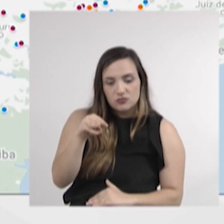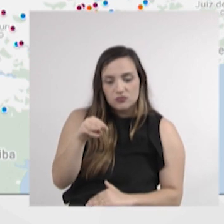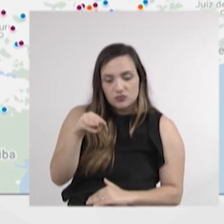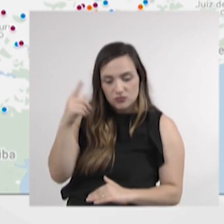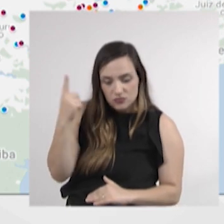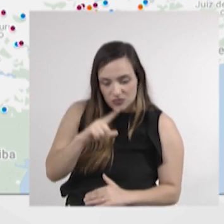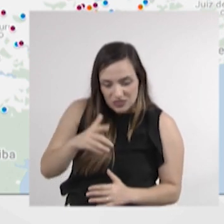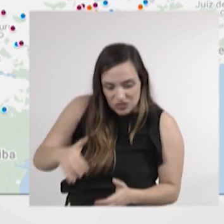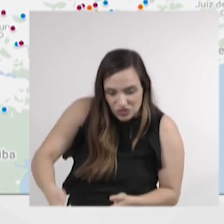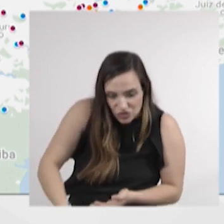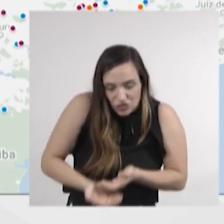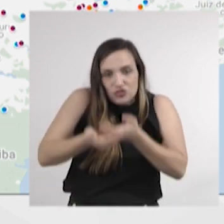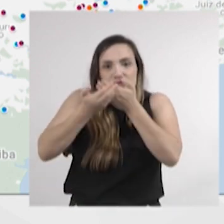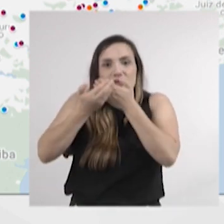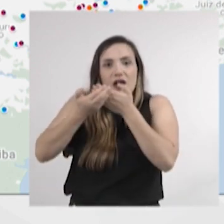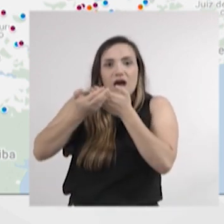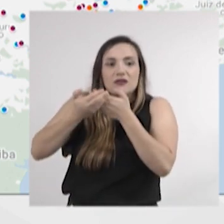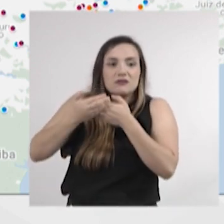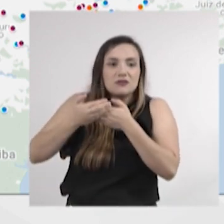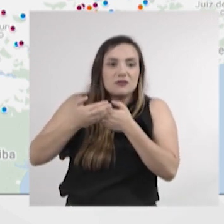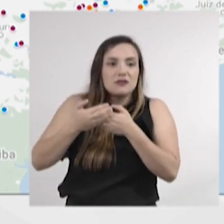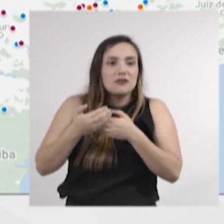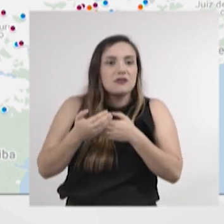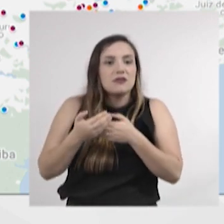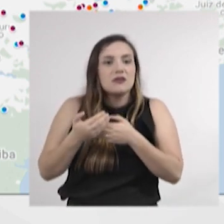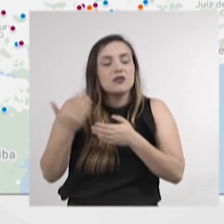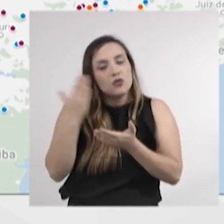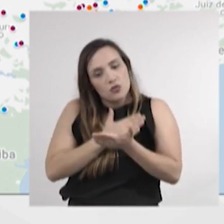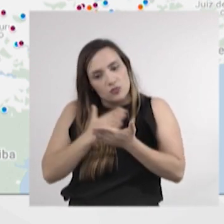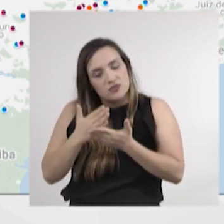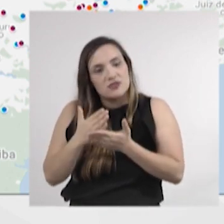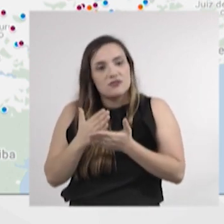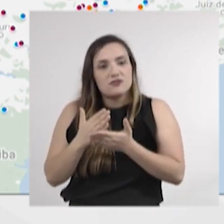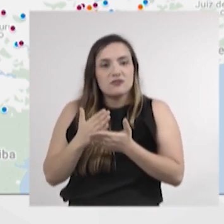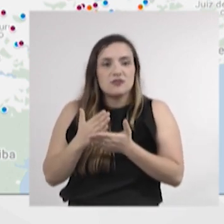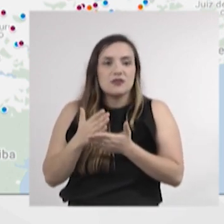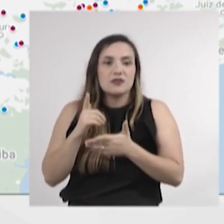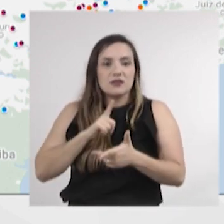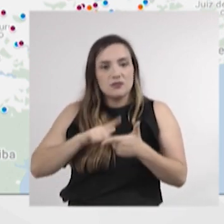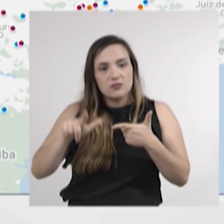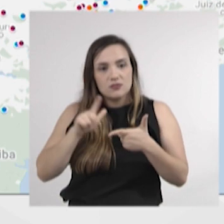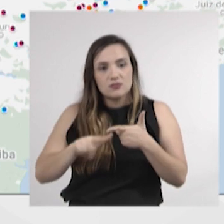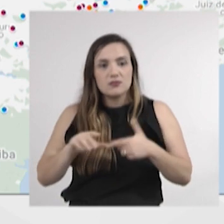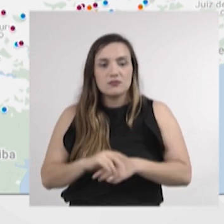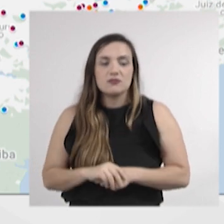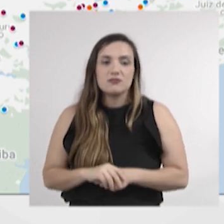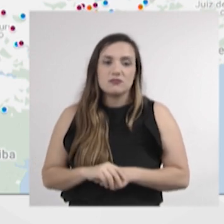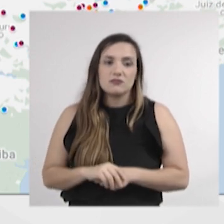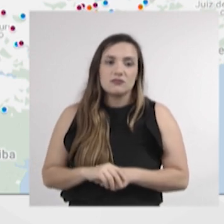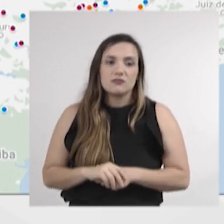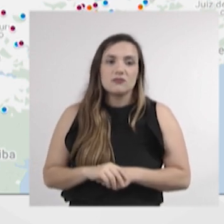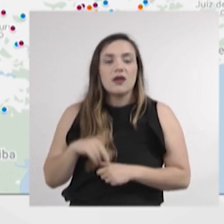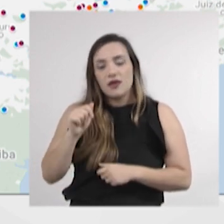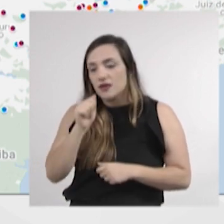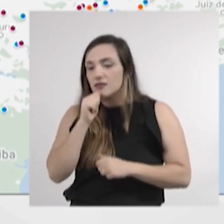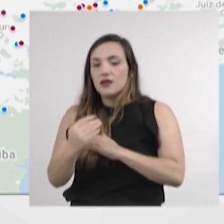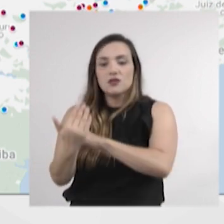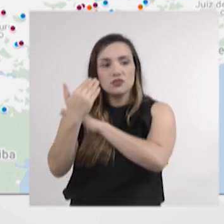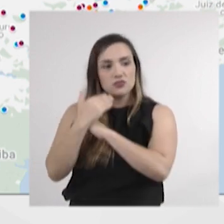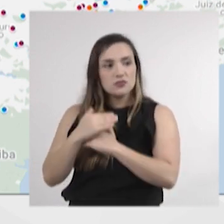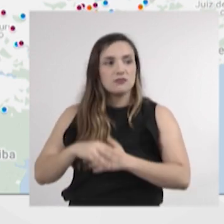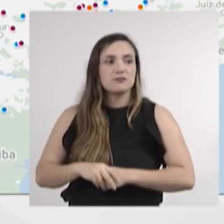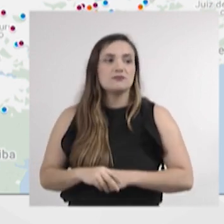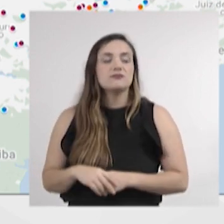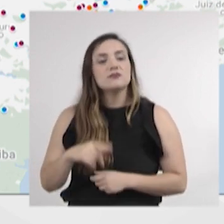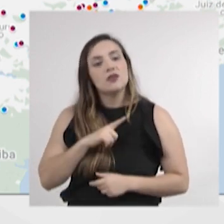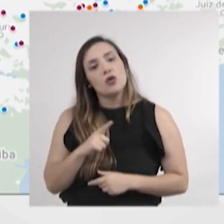mergulhar na soleira da tomada d'água e começar a dar os problemas de erosão. Então, é isso que nos beneficia. Também tem